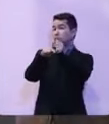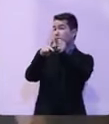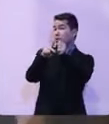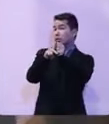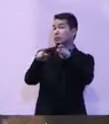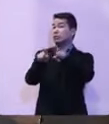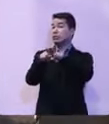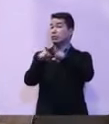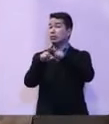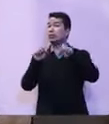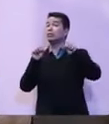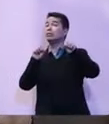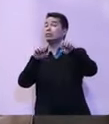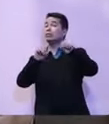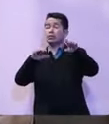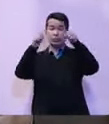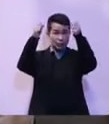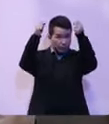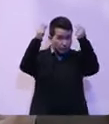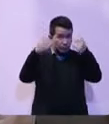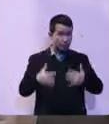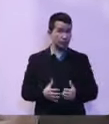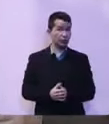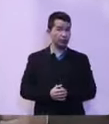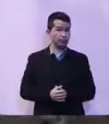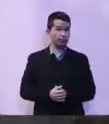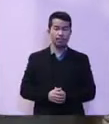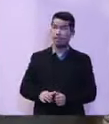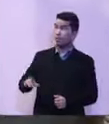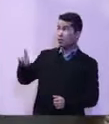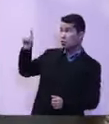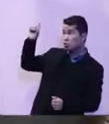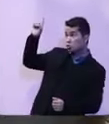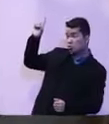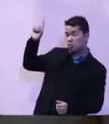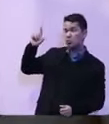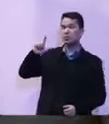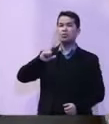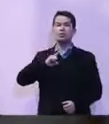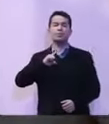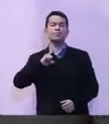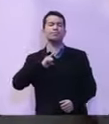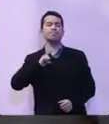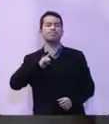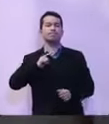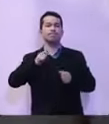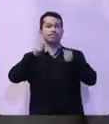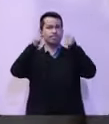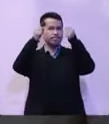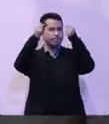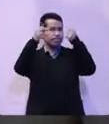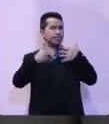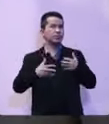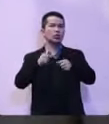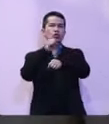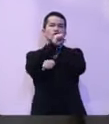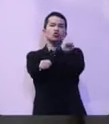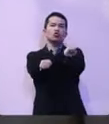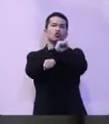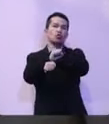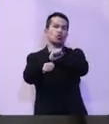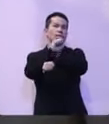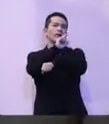Deus condenou as cidades de Sodoma e Gomorra, destruindo-as com fogo, como exemplo do que